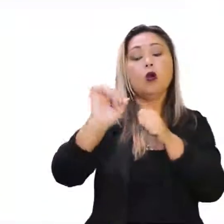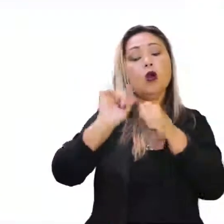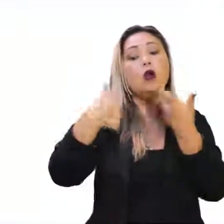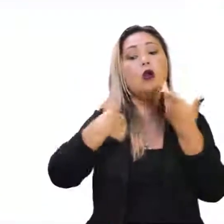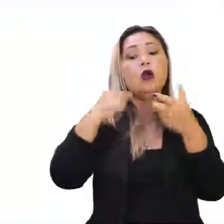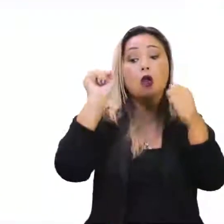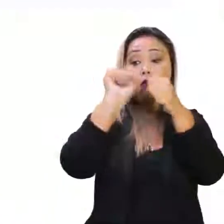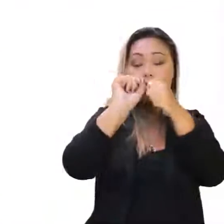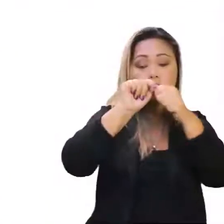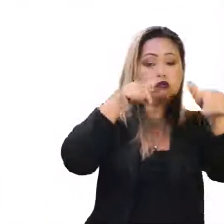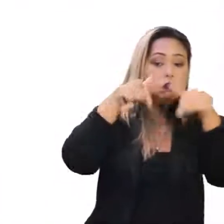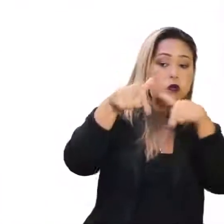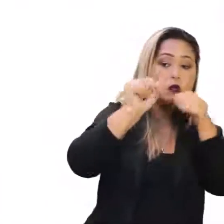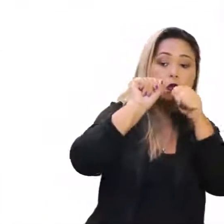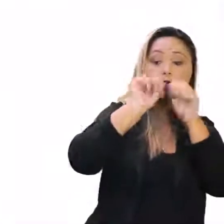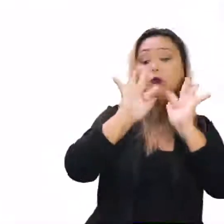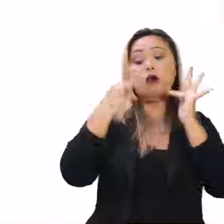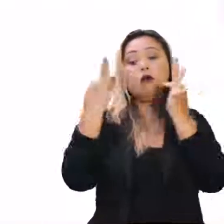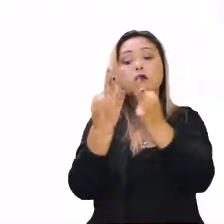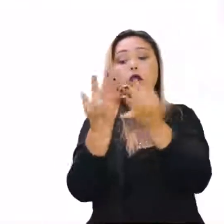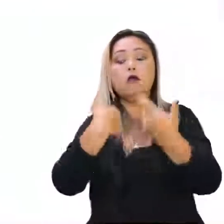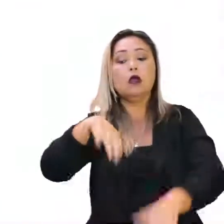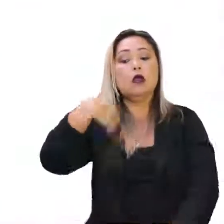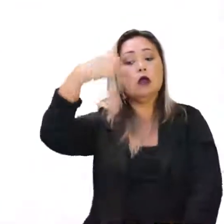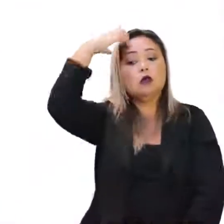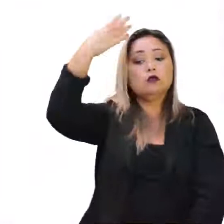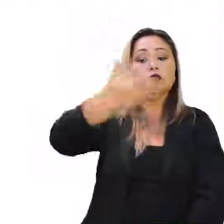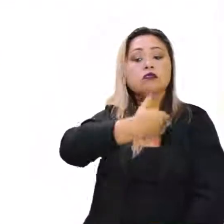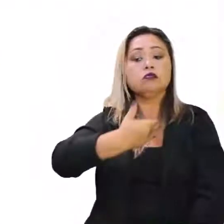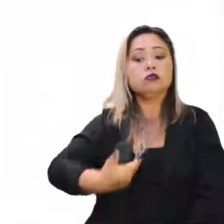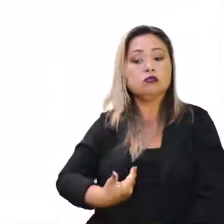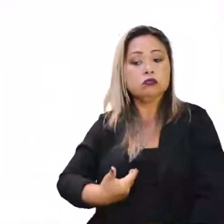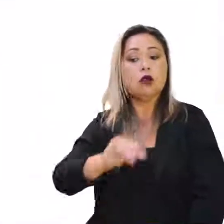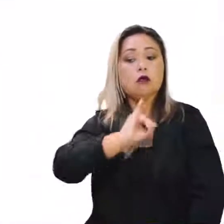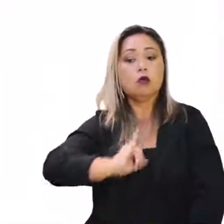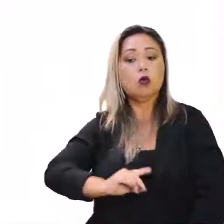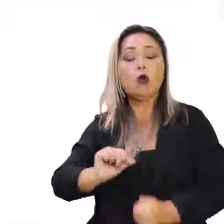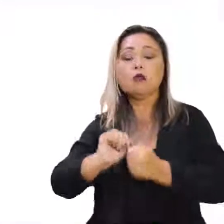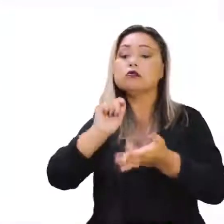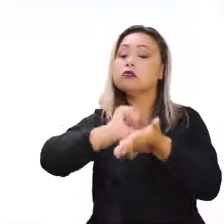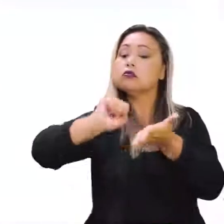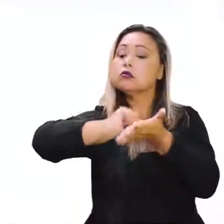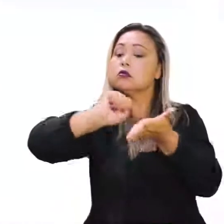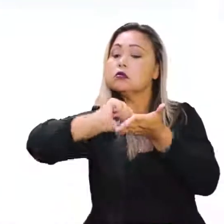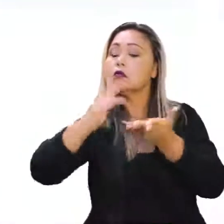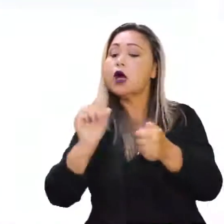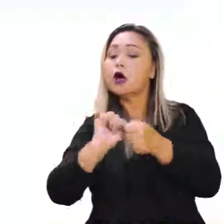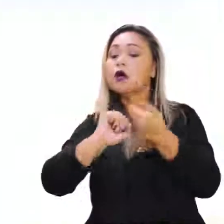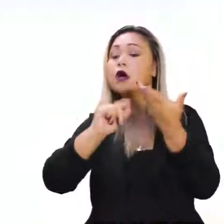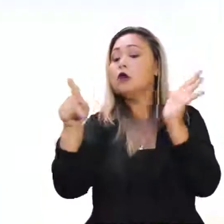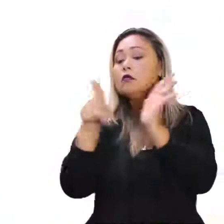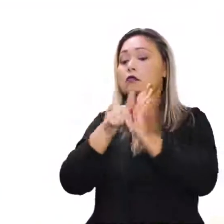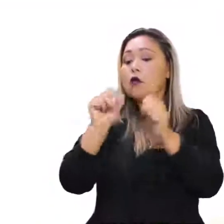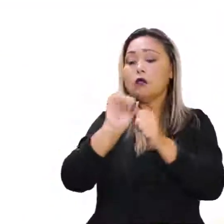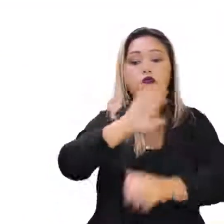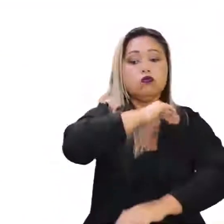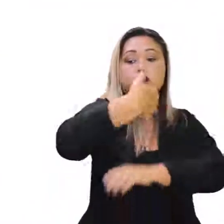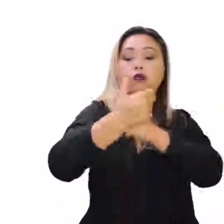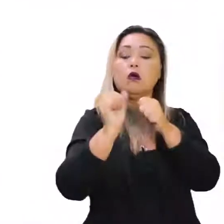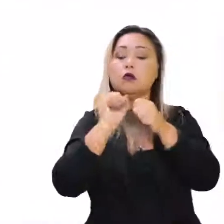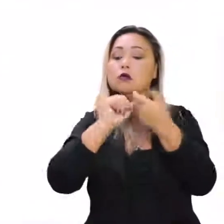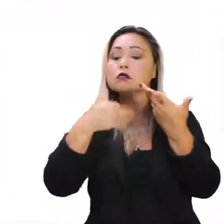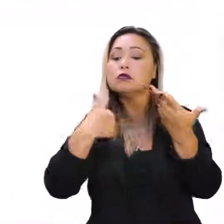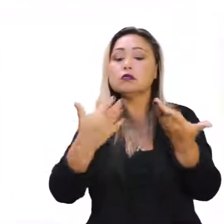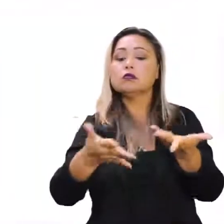para executar trabalhos para a família real, relacionar as datas e fatos comemorativos da monarquia, cerimônias